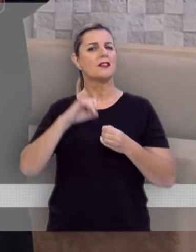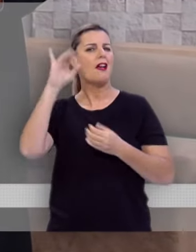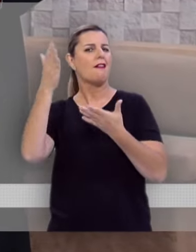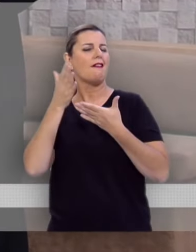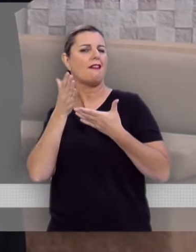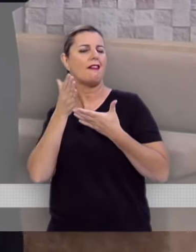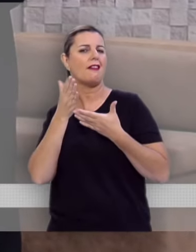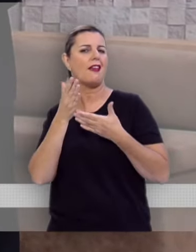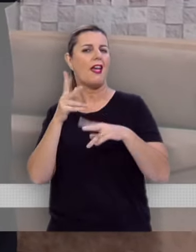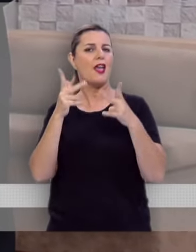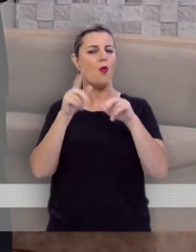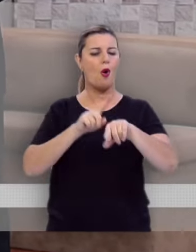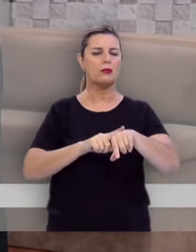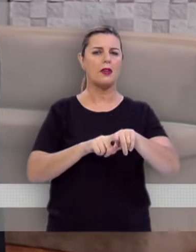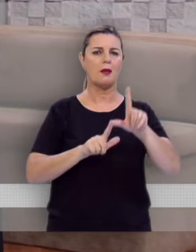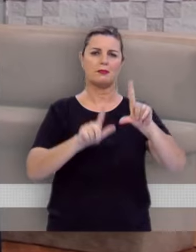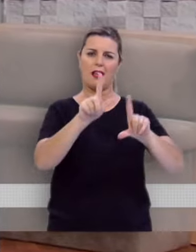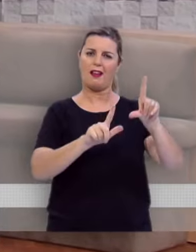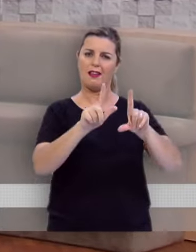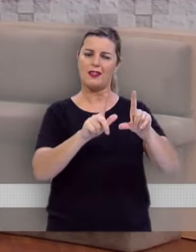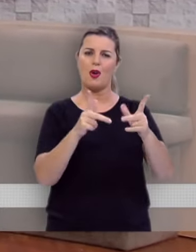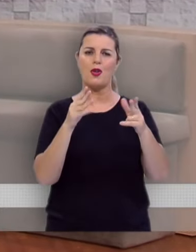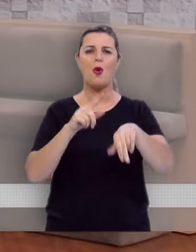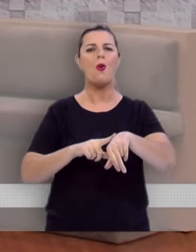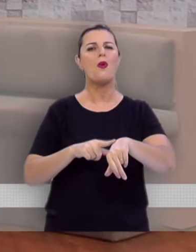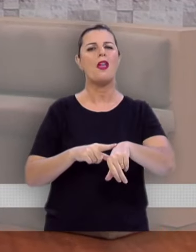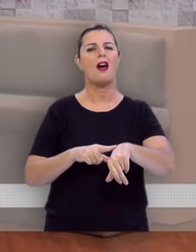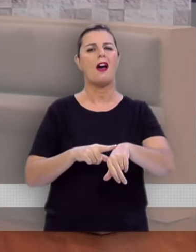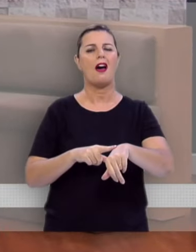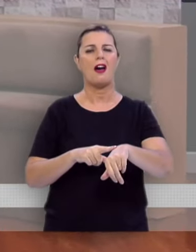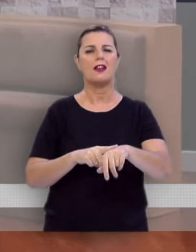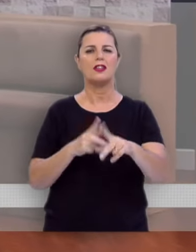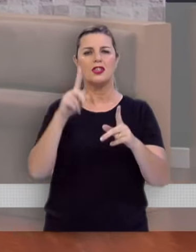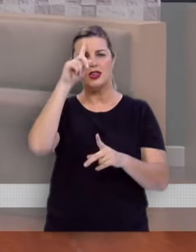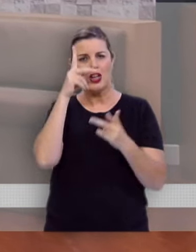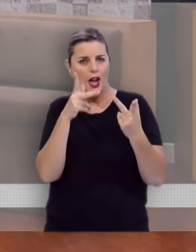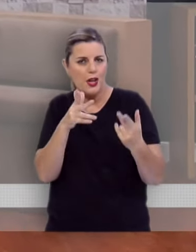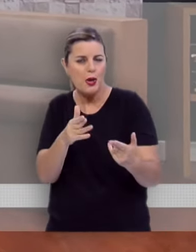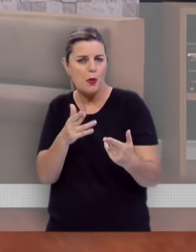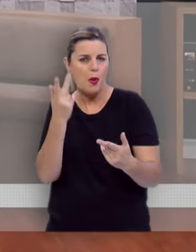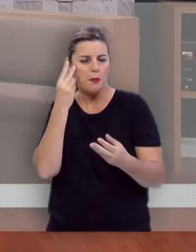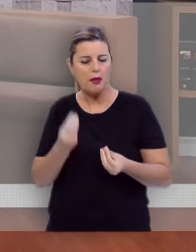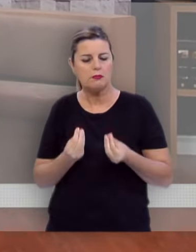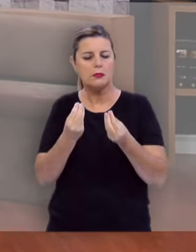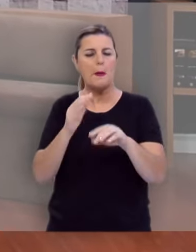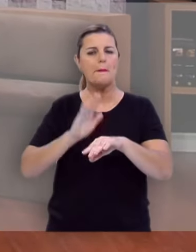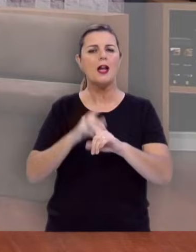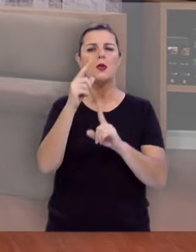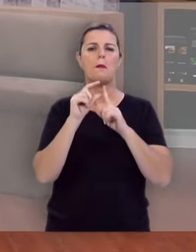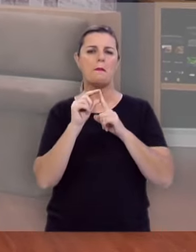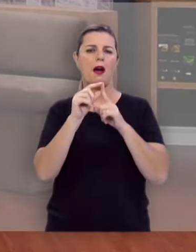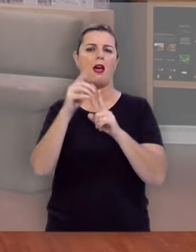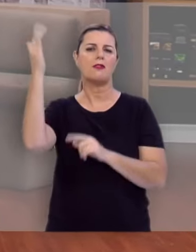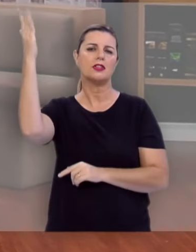Deus quiser, neste mesmo canal, neste mesmo horário, neste mesmo dia, para trazer mais uma palavra